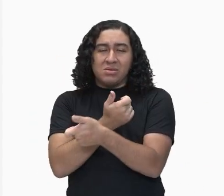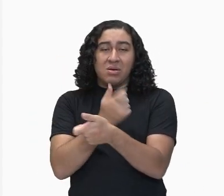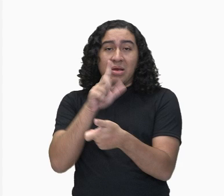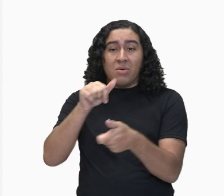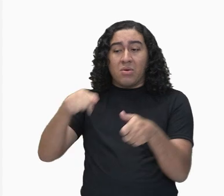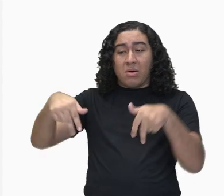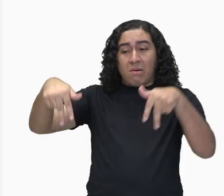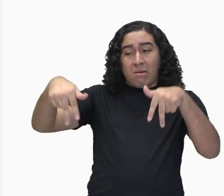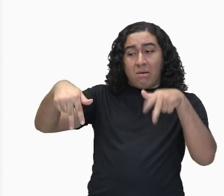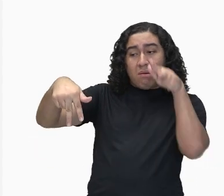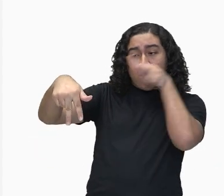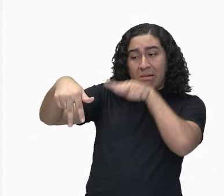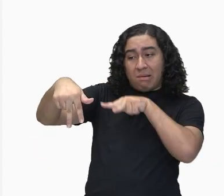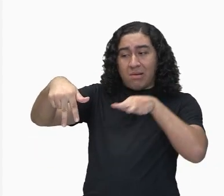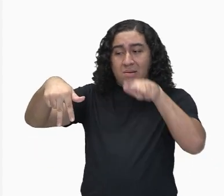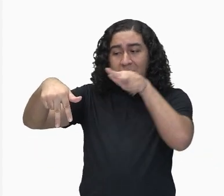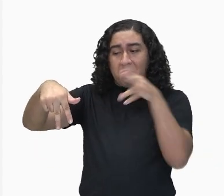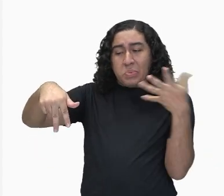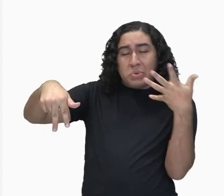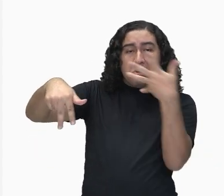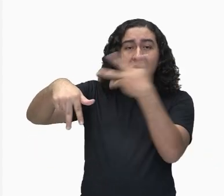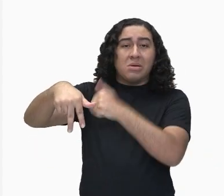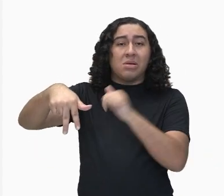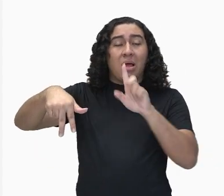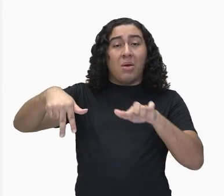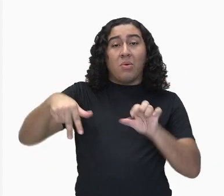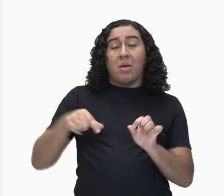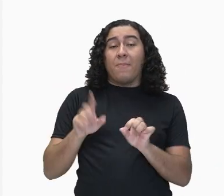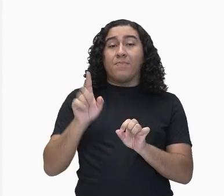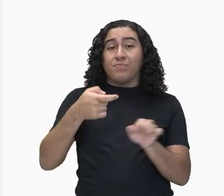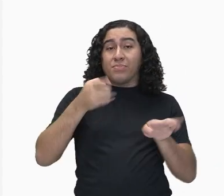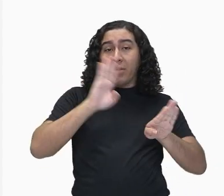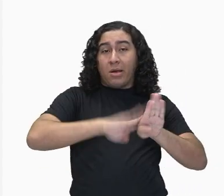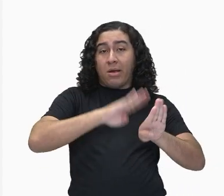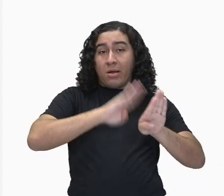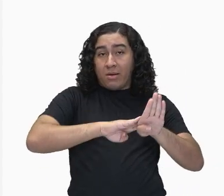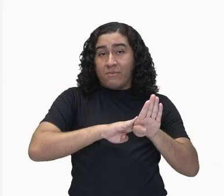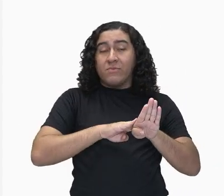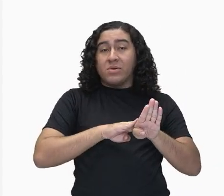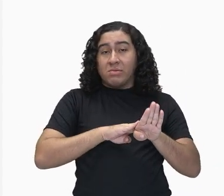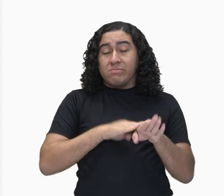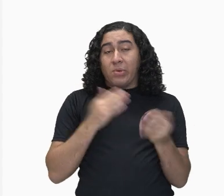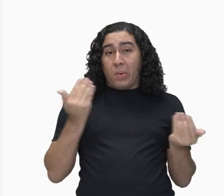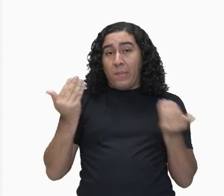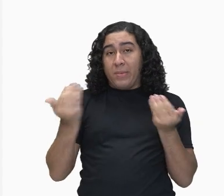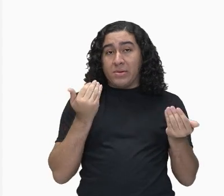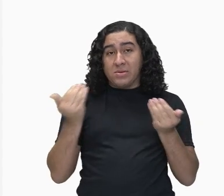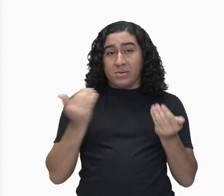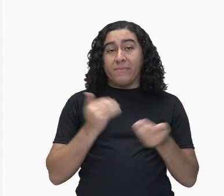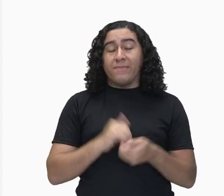né? Meu anjo lindo, então essa é uma metáfora, né? Uma comparação